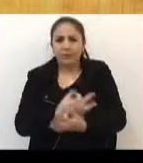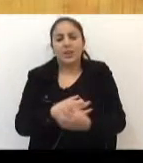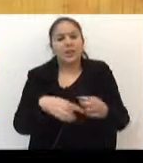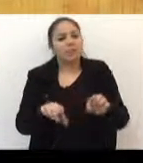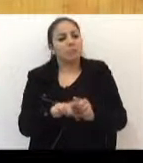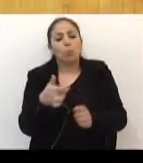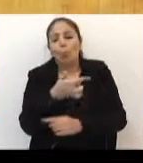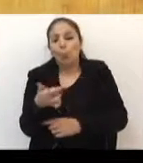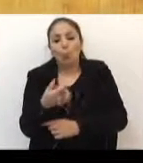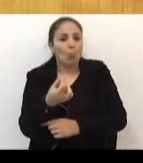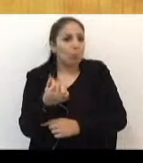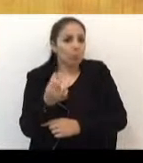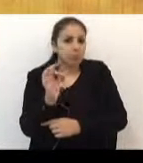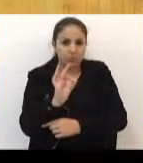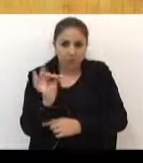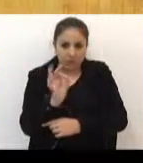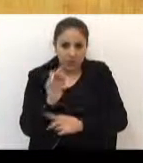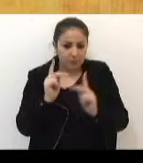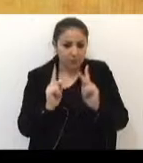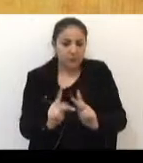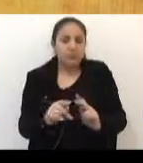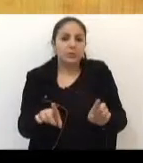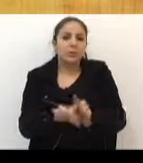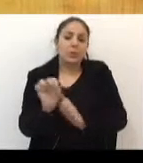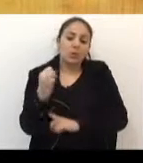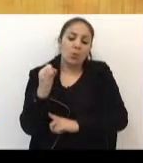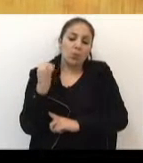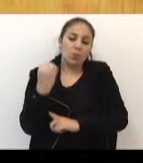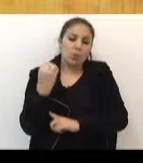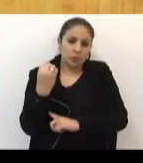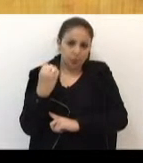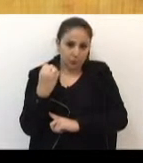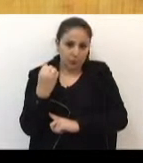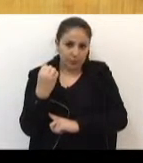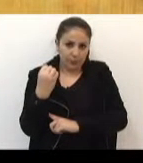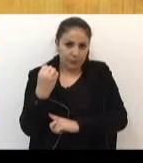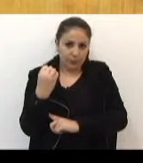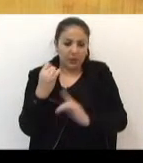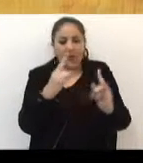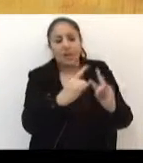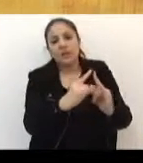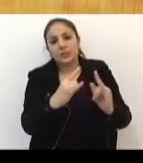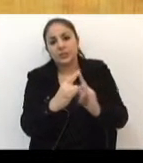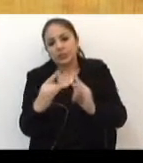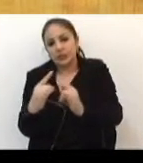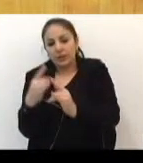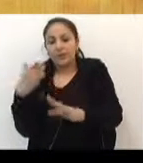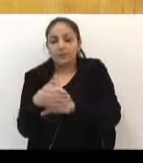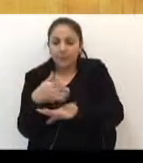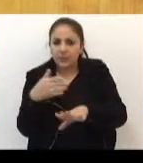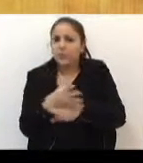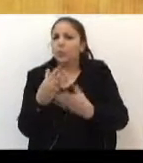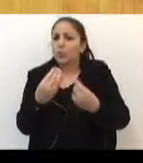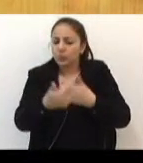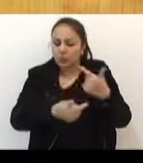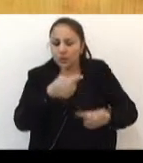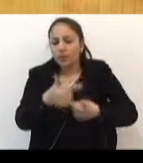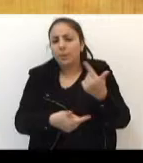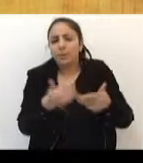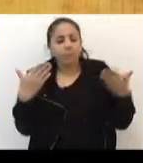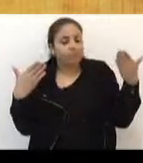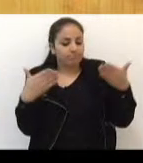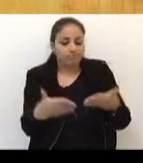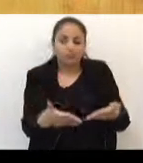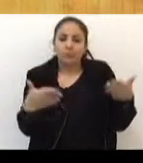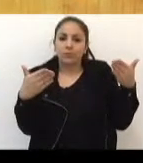para as pessoas, né, as 8 entidades que estarão participando também, bastante trabalho, bastante